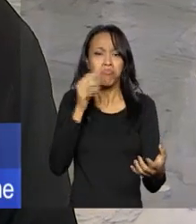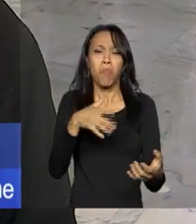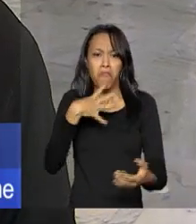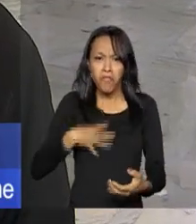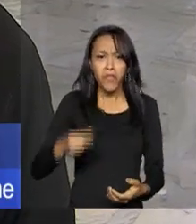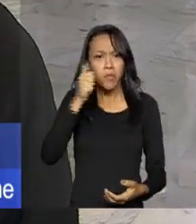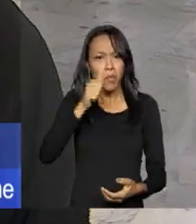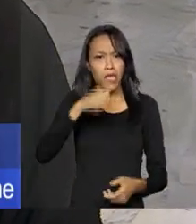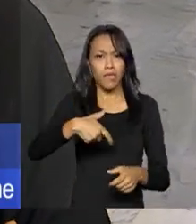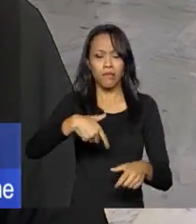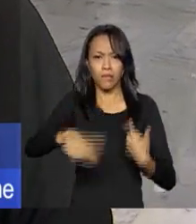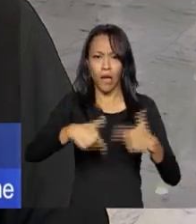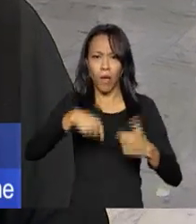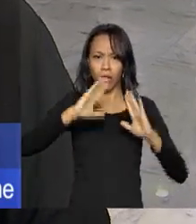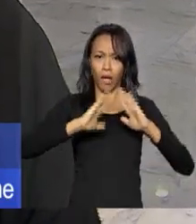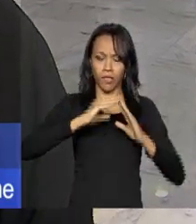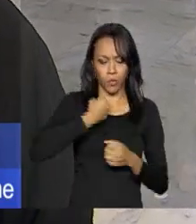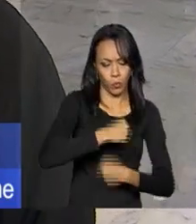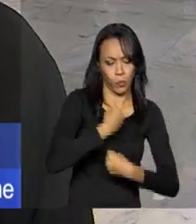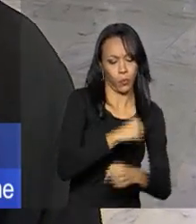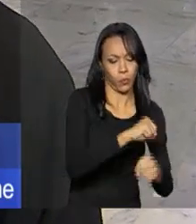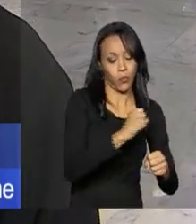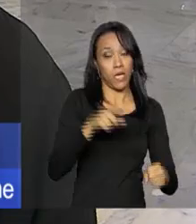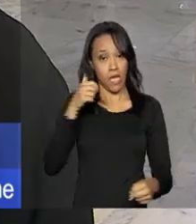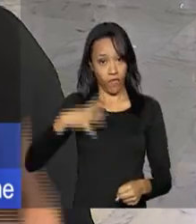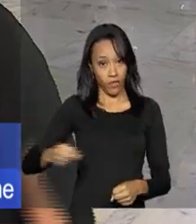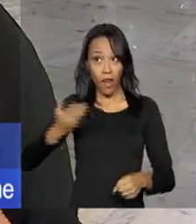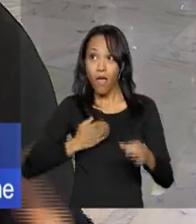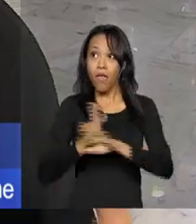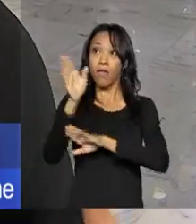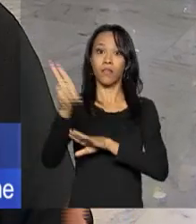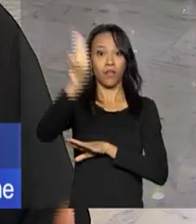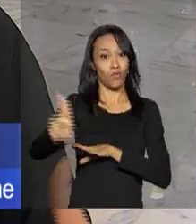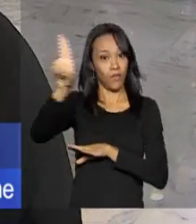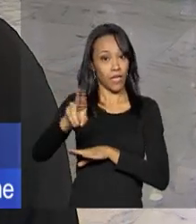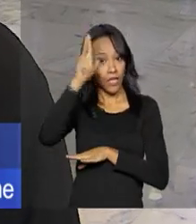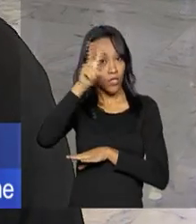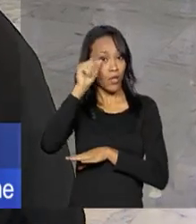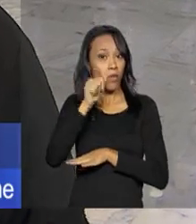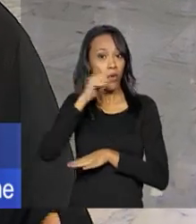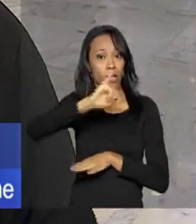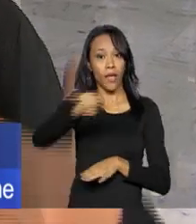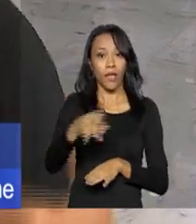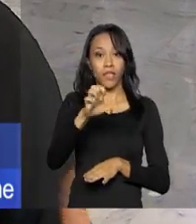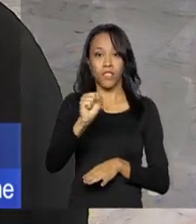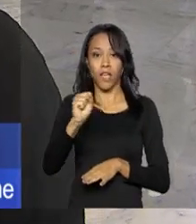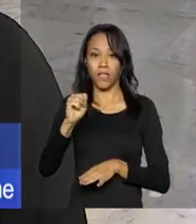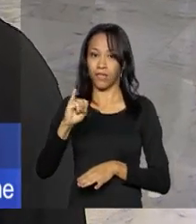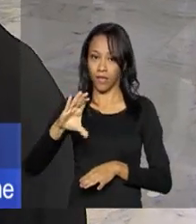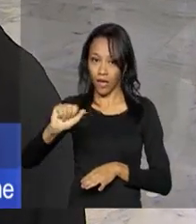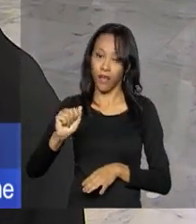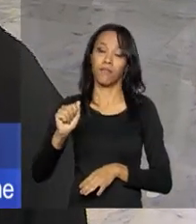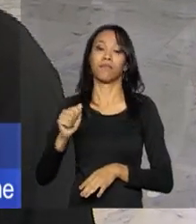empregada doméstica entra numa das melhores faculdades no Brasil que é a história da Jéssica e da mãe dela que é a Val E hoje